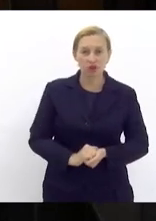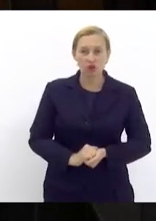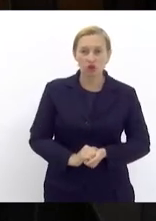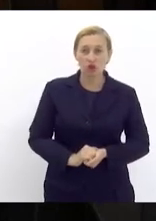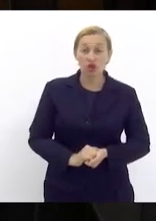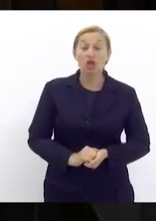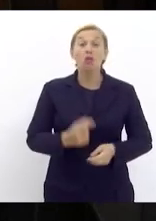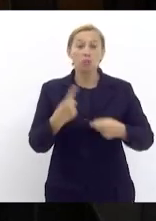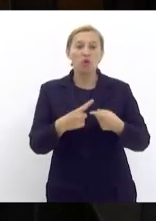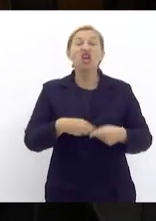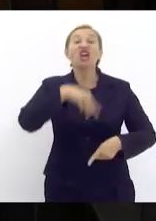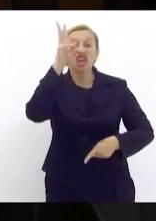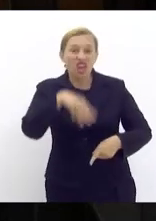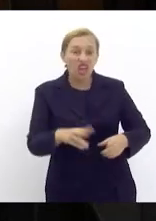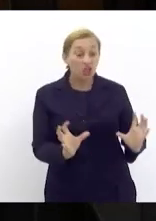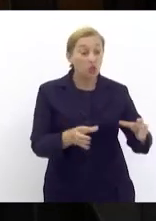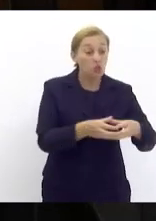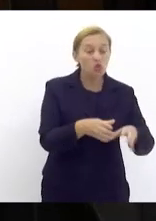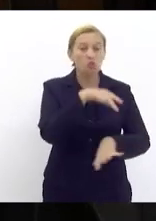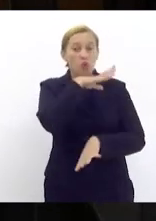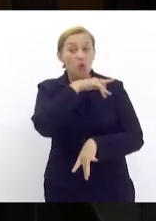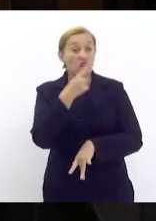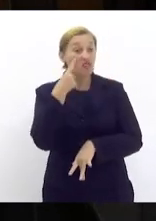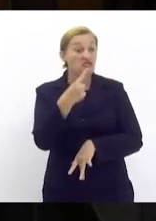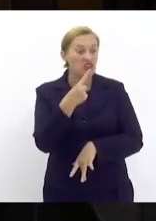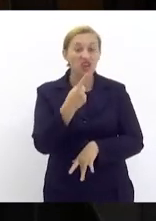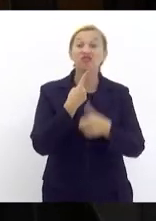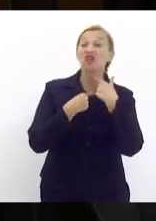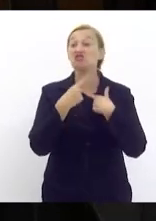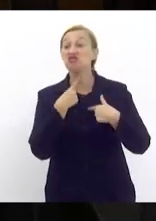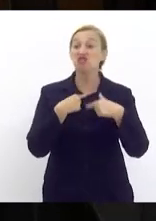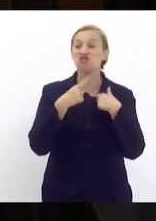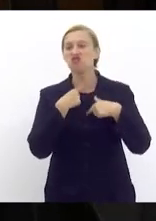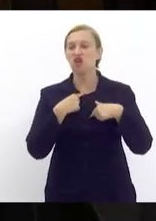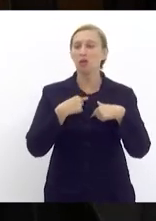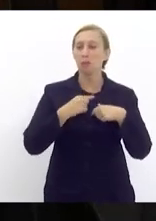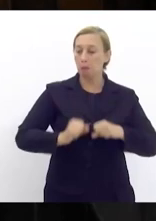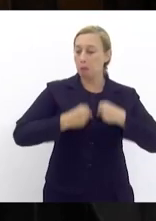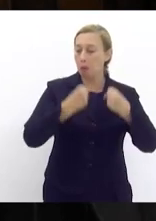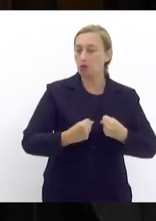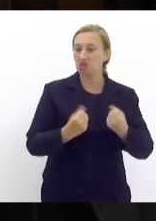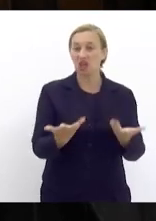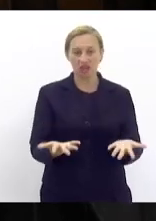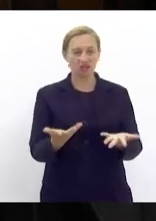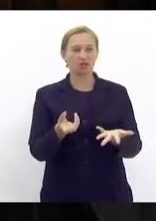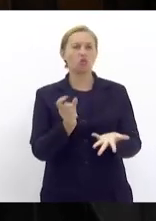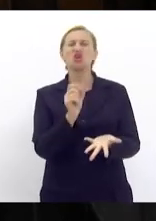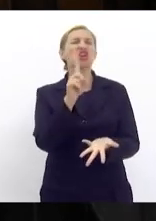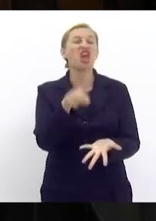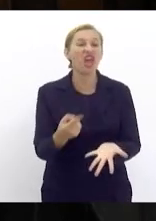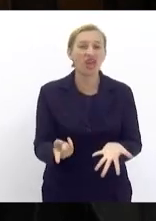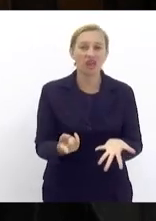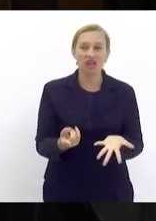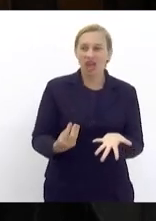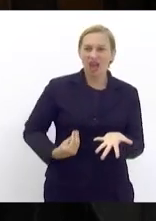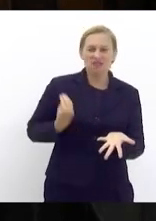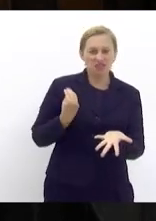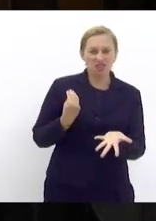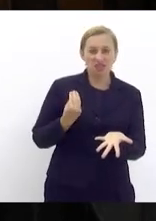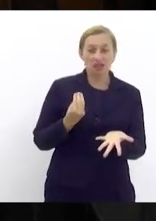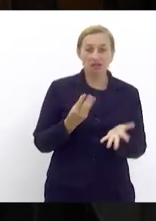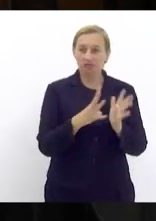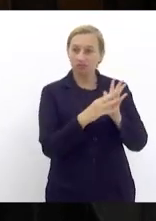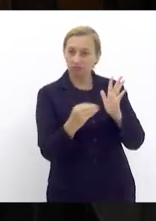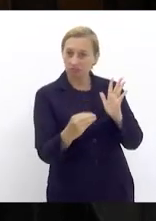do lado ruim almeja os grandes cargos. O que, que é isso? A vida é feita de exemplo.